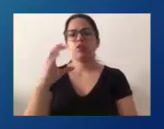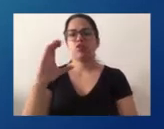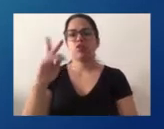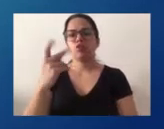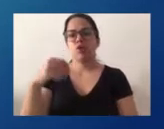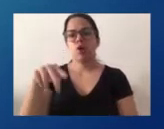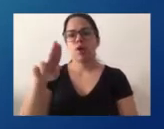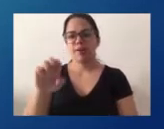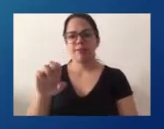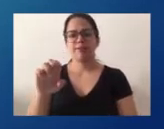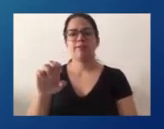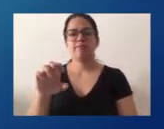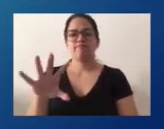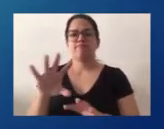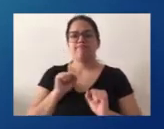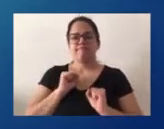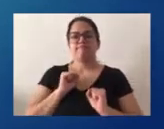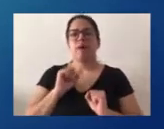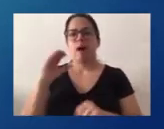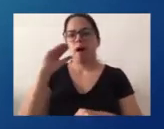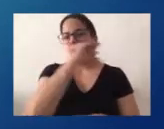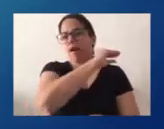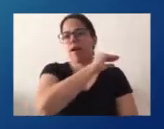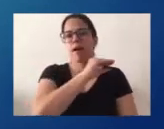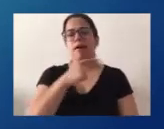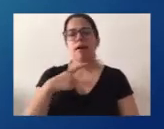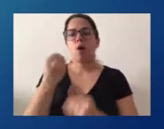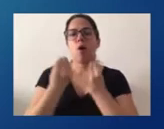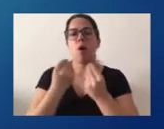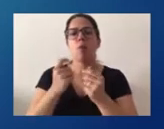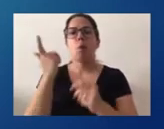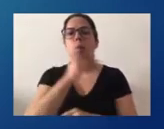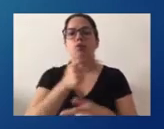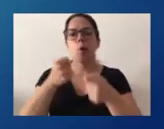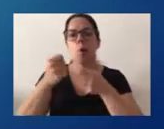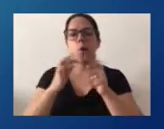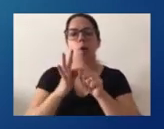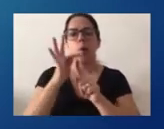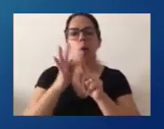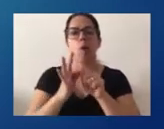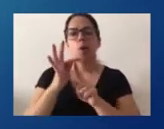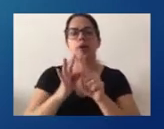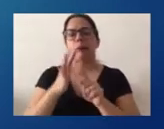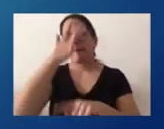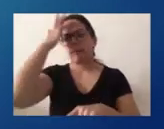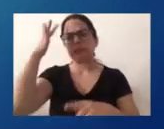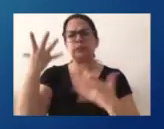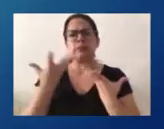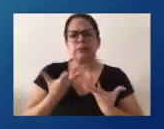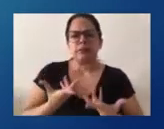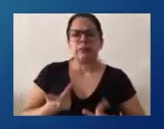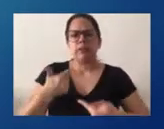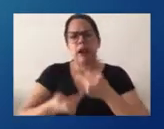dessa exposição ao calor, como o choque térmico, que é a hipertermia, que tem uma falha aí no sistema regulador de temperatura,